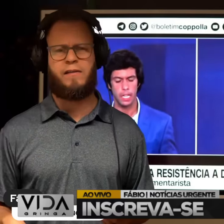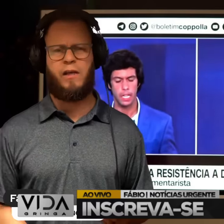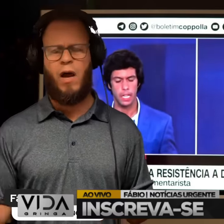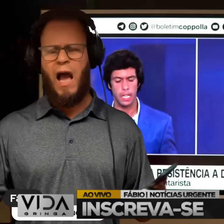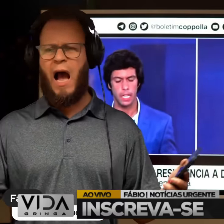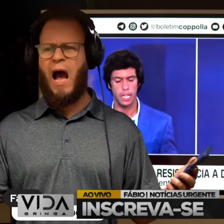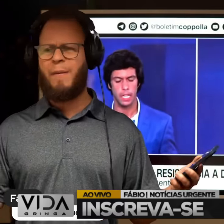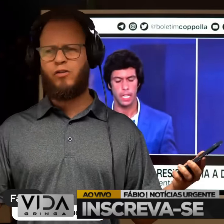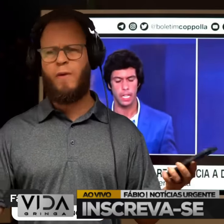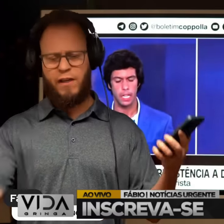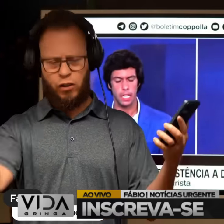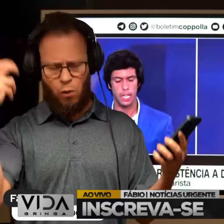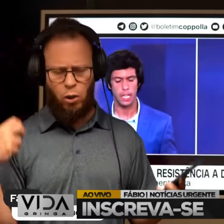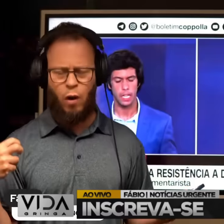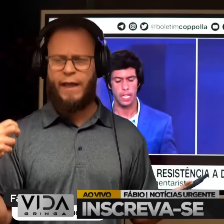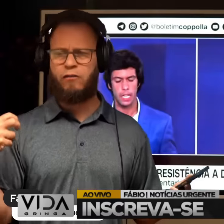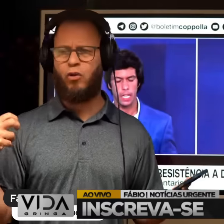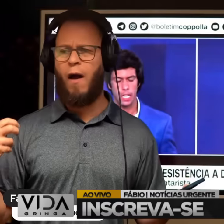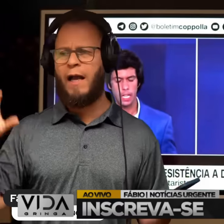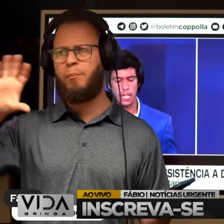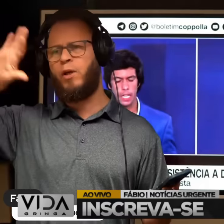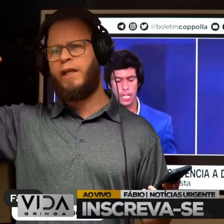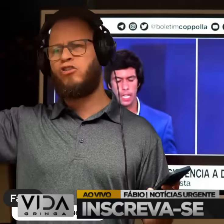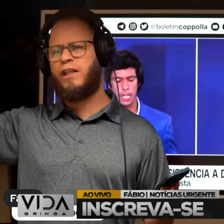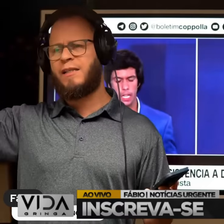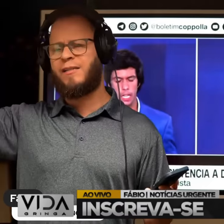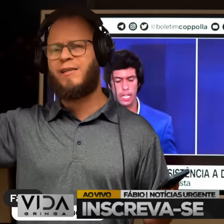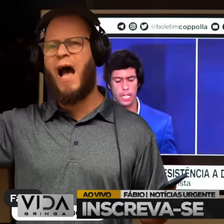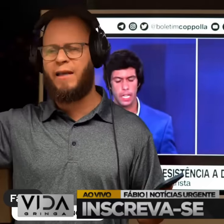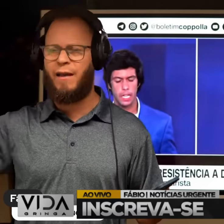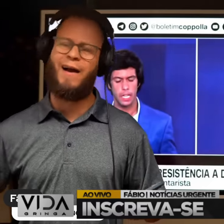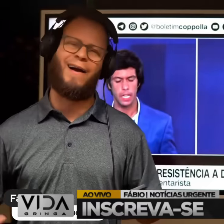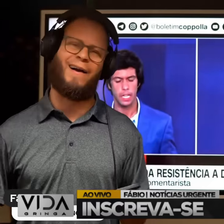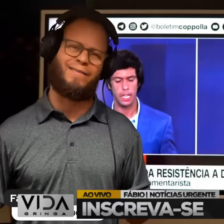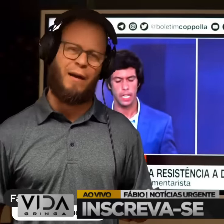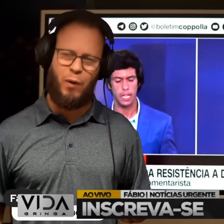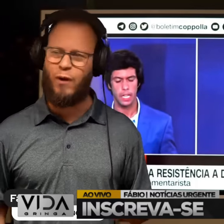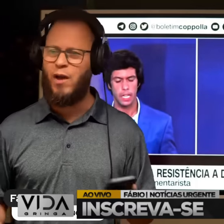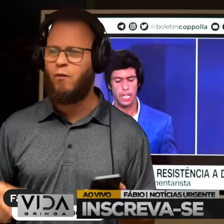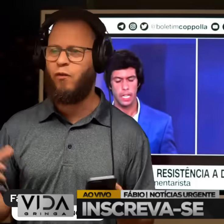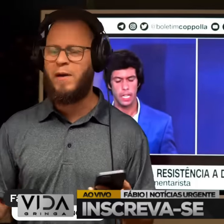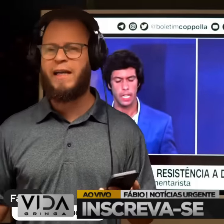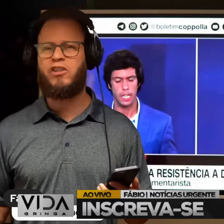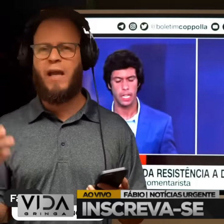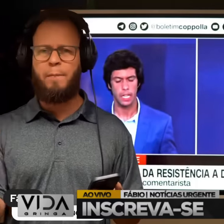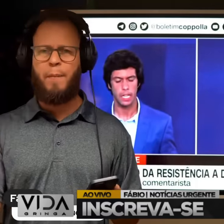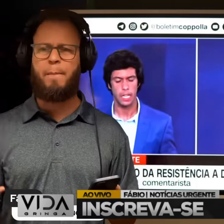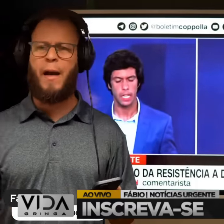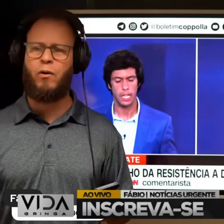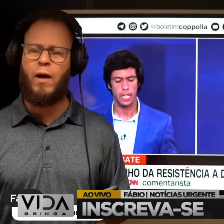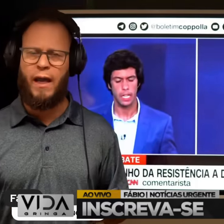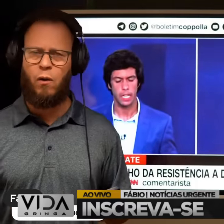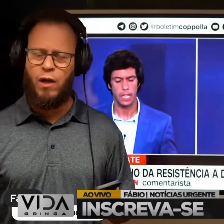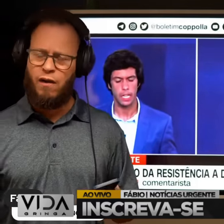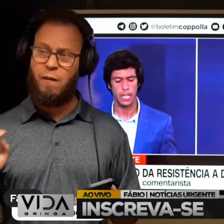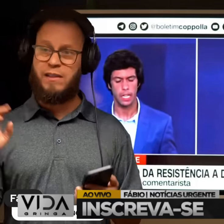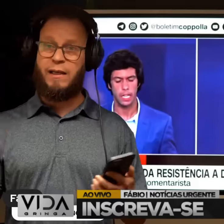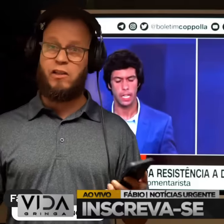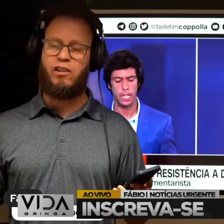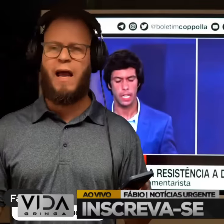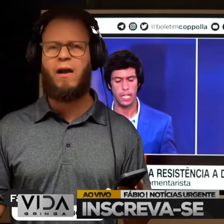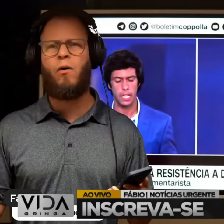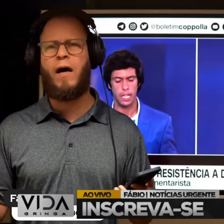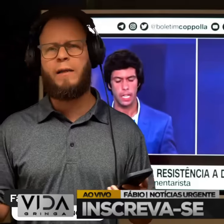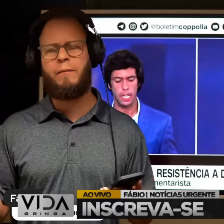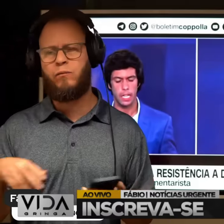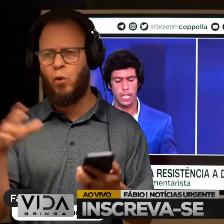está dizendo: ah, mas uma vez que eu coloque a toga, a política sai. Tá bom, vamos acreditar em Papai Noel, vamos